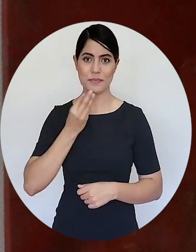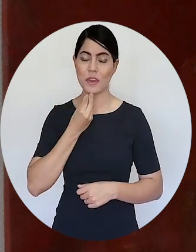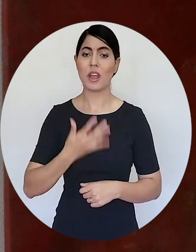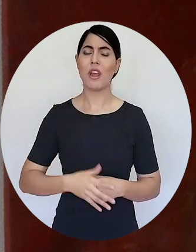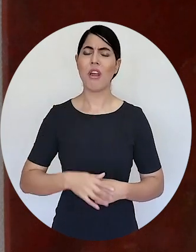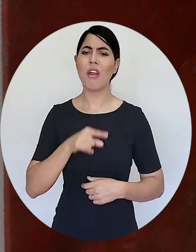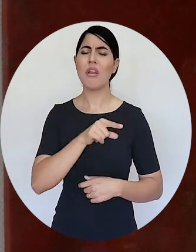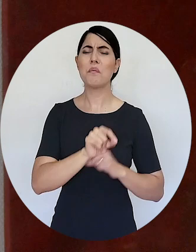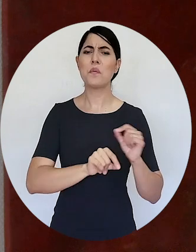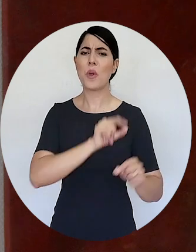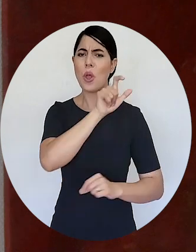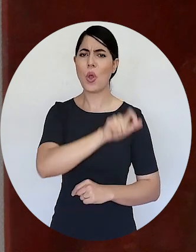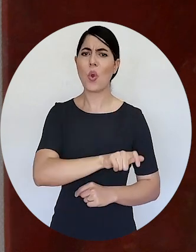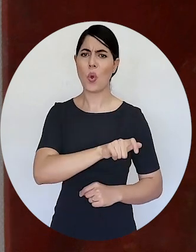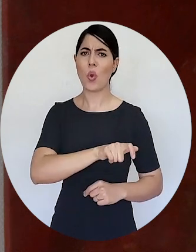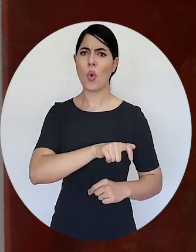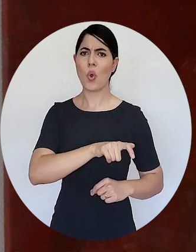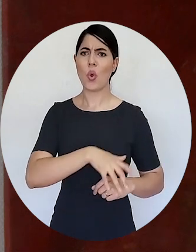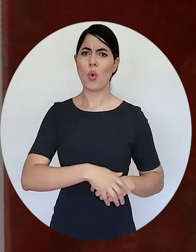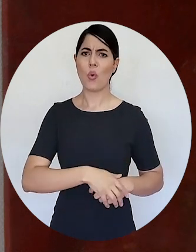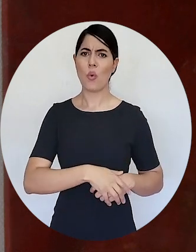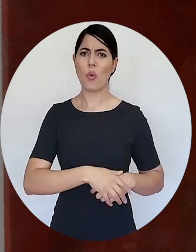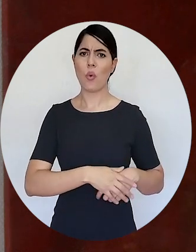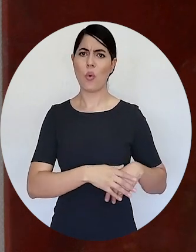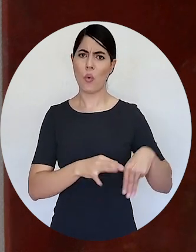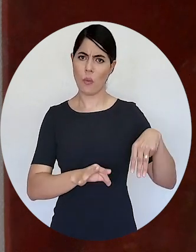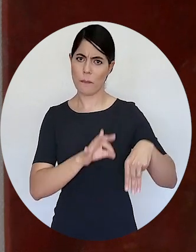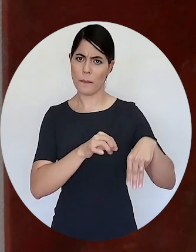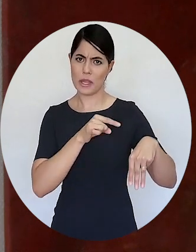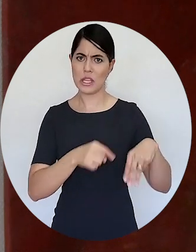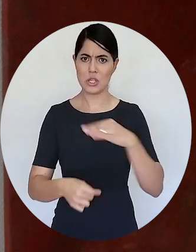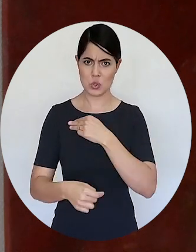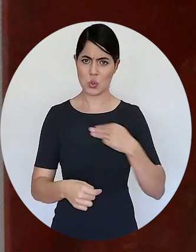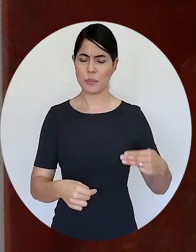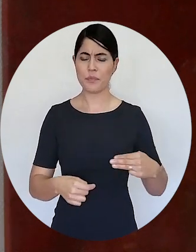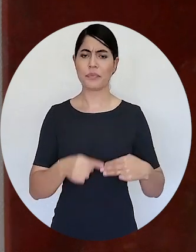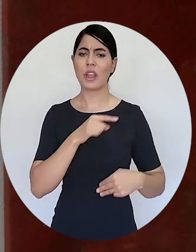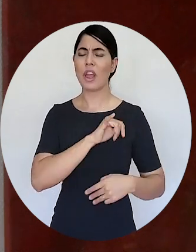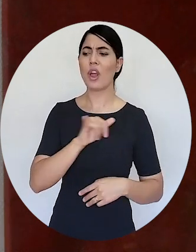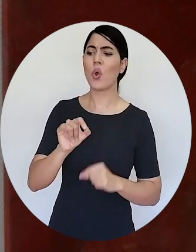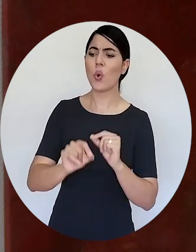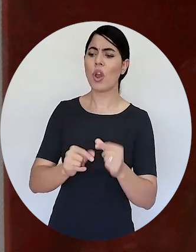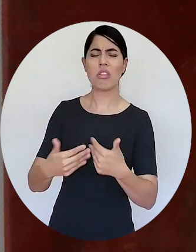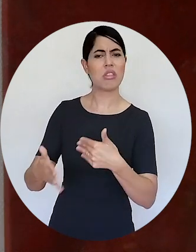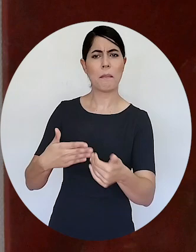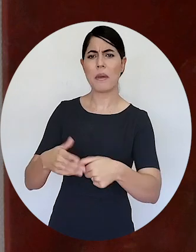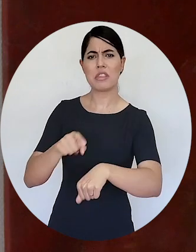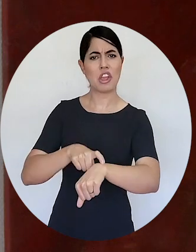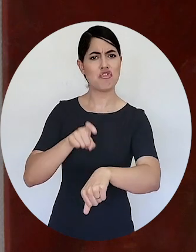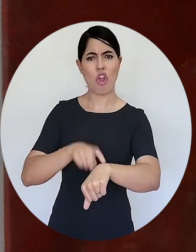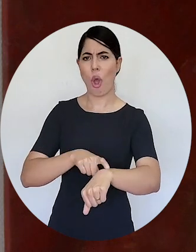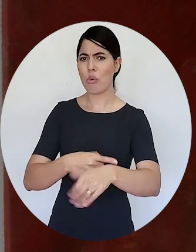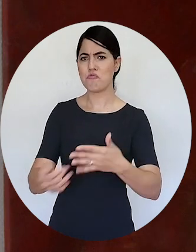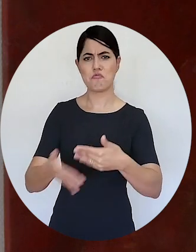advogado a despachar diretamente com o magistrado, independentemente de